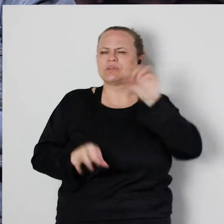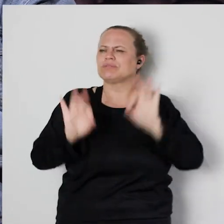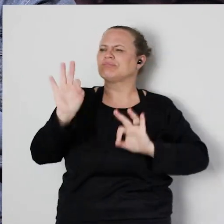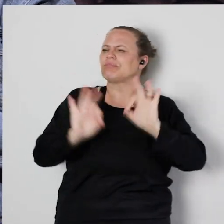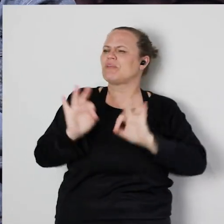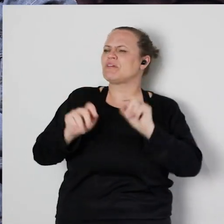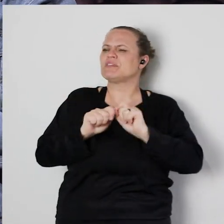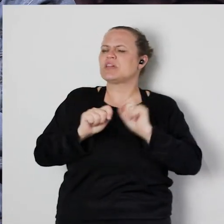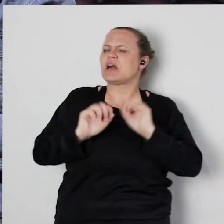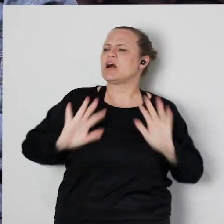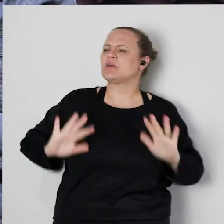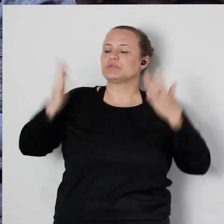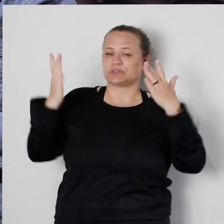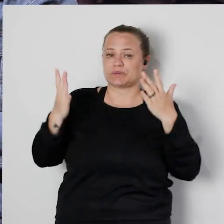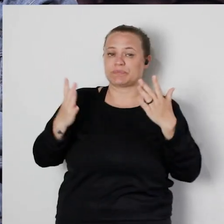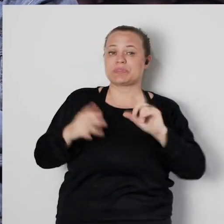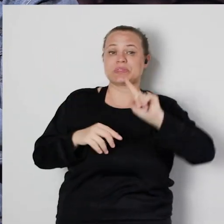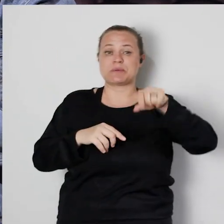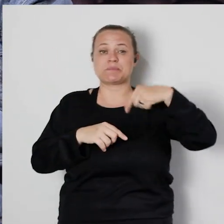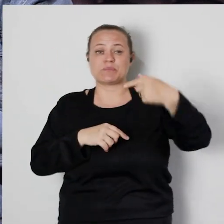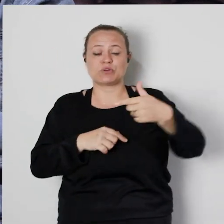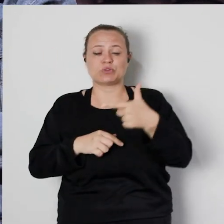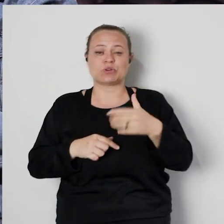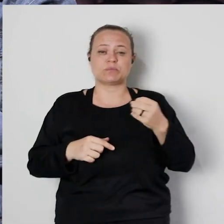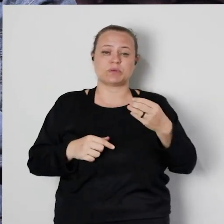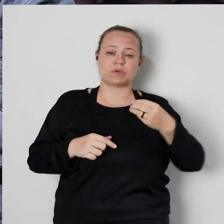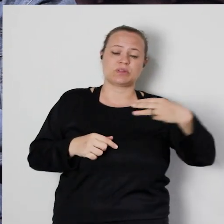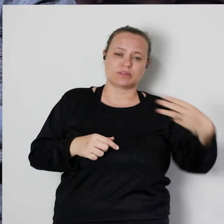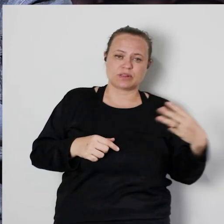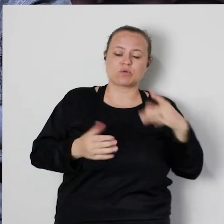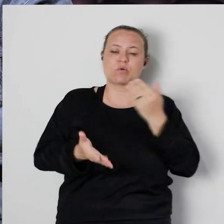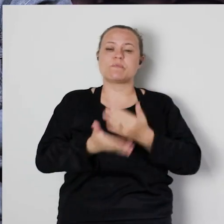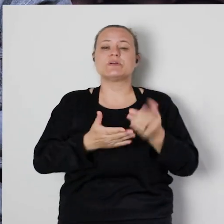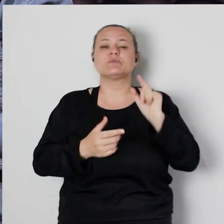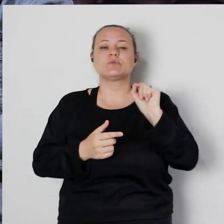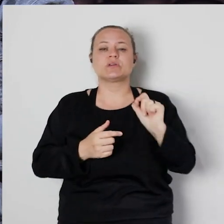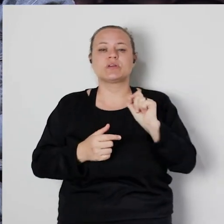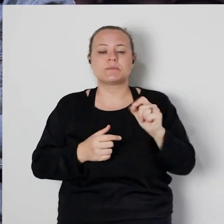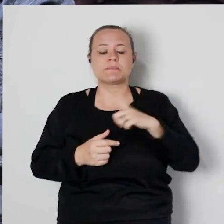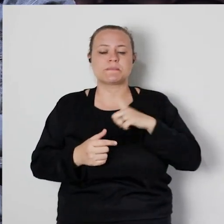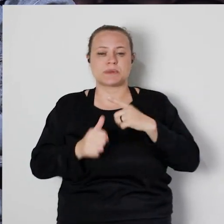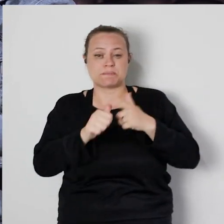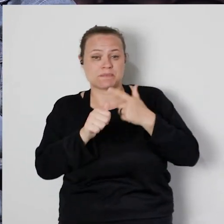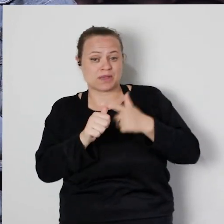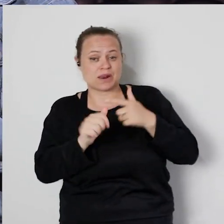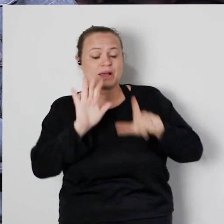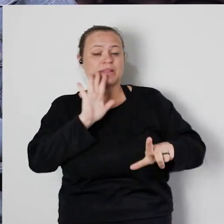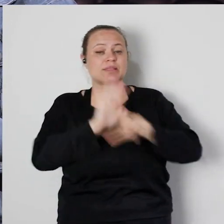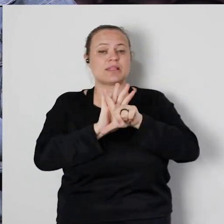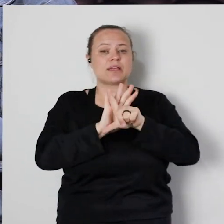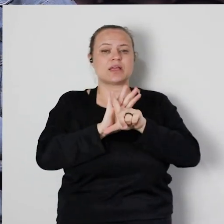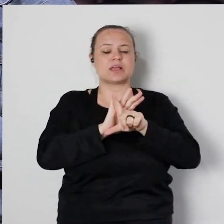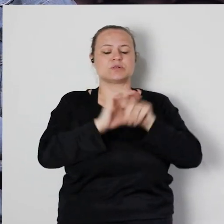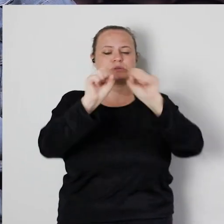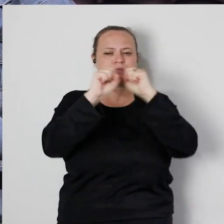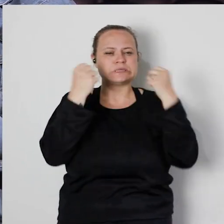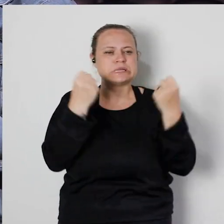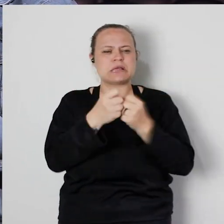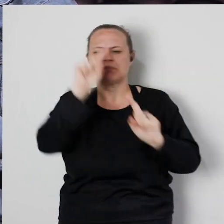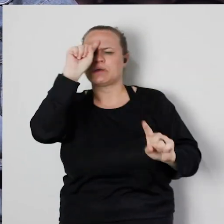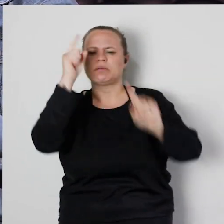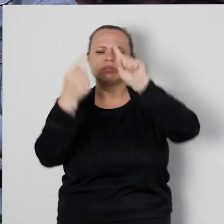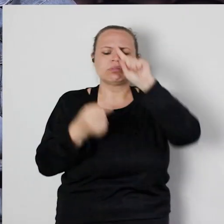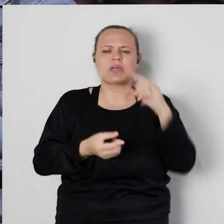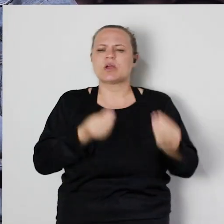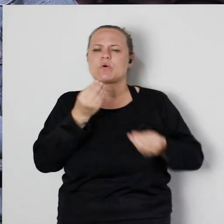organizações culturais, ou seja, fora da política pública, conseguiam se articular para fazer acontecer. E a partir de 2013 a gente começa então